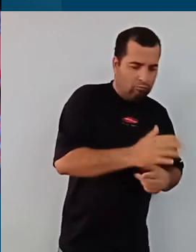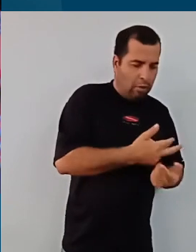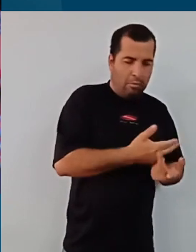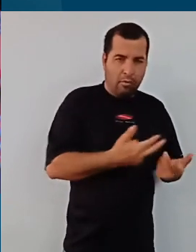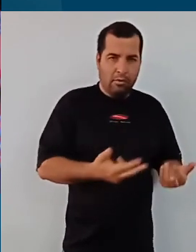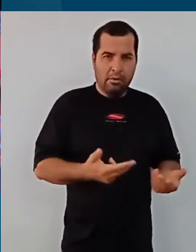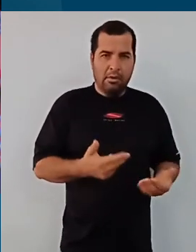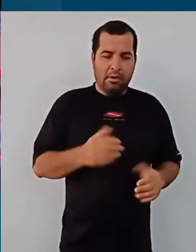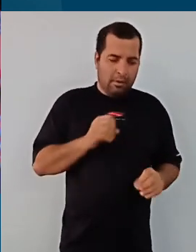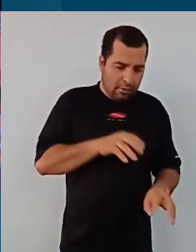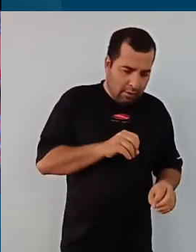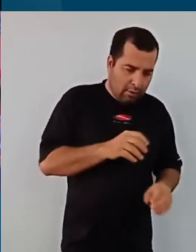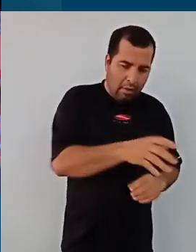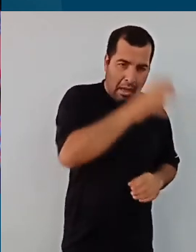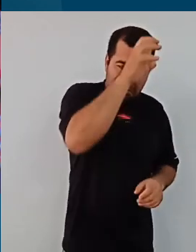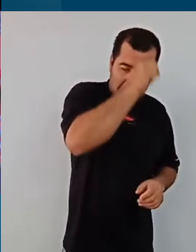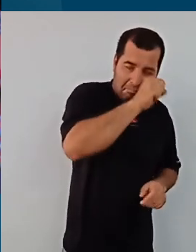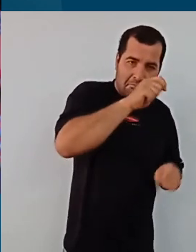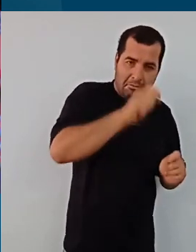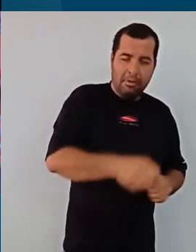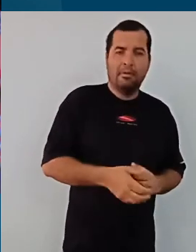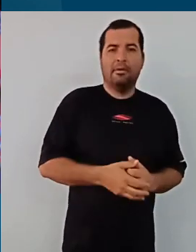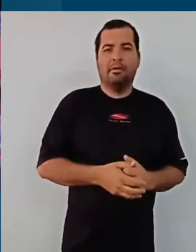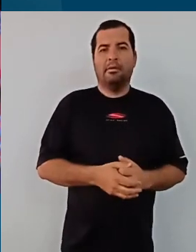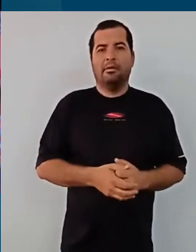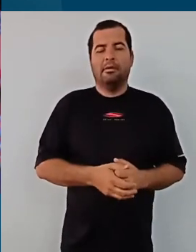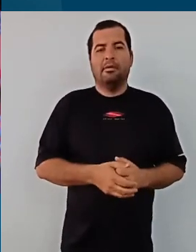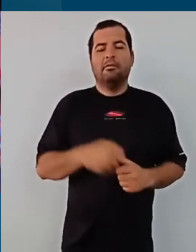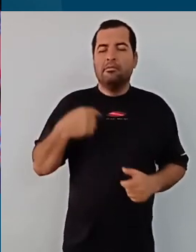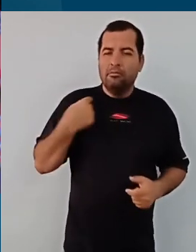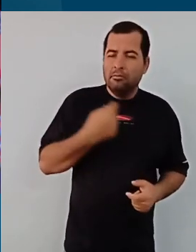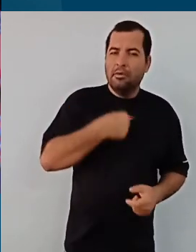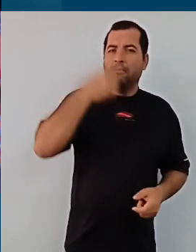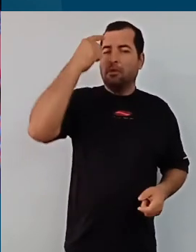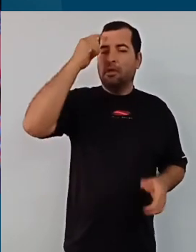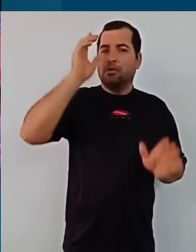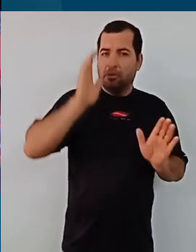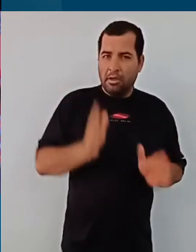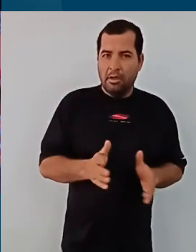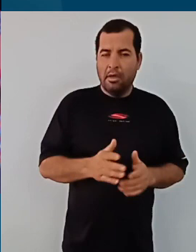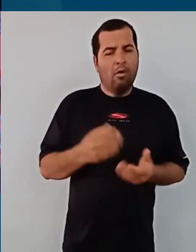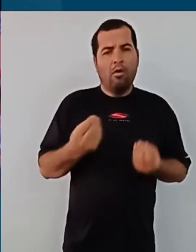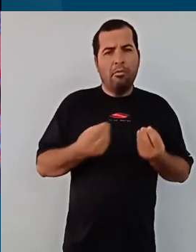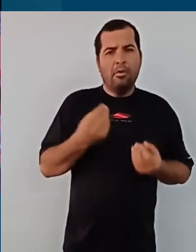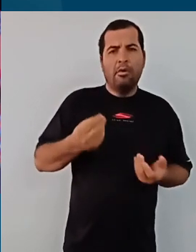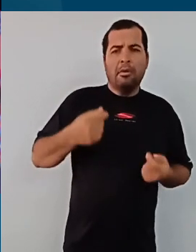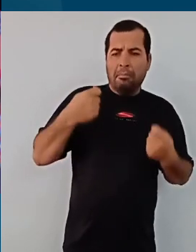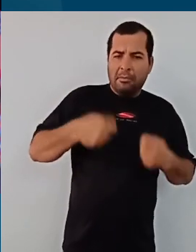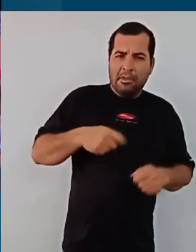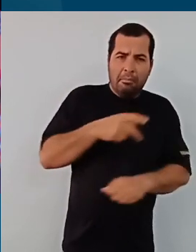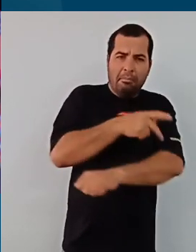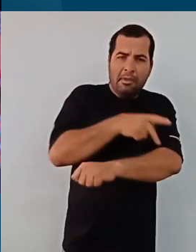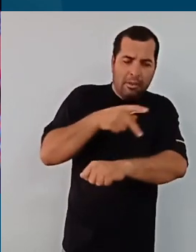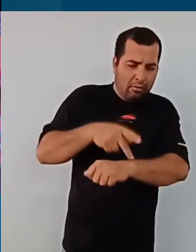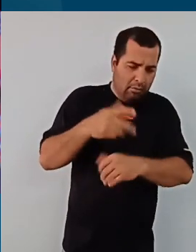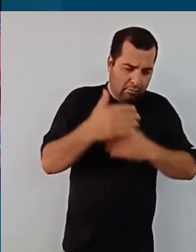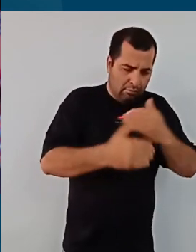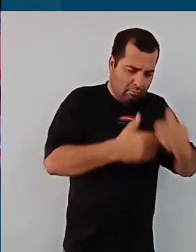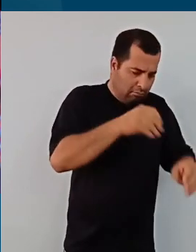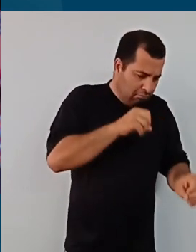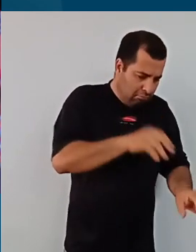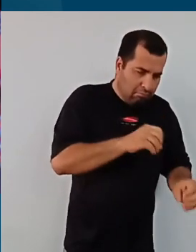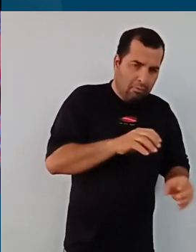ensino-aprendizagem. Baseado nessa concepção, qual a importância da compreensão do trabalho pedagógico em ciclos